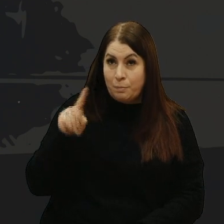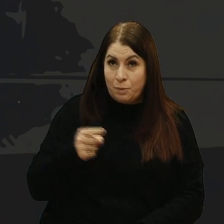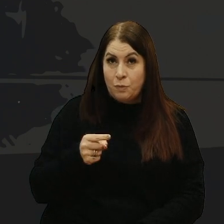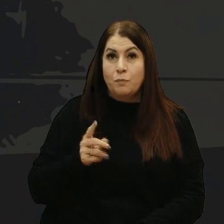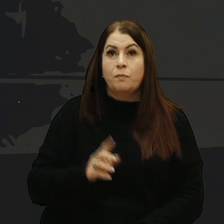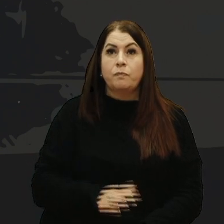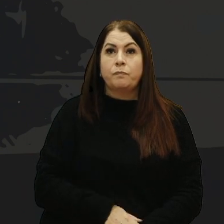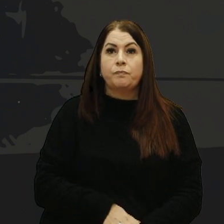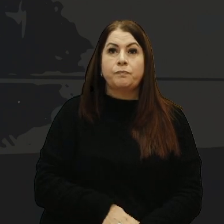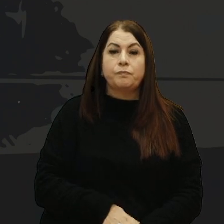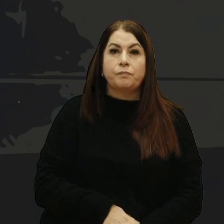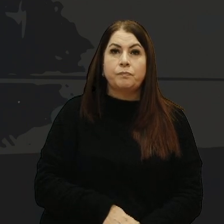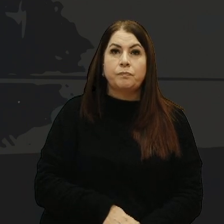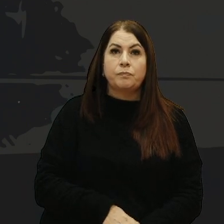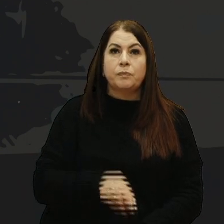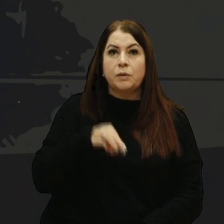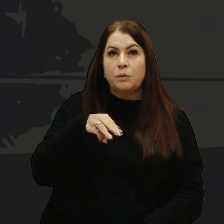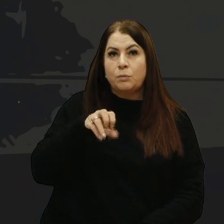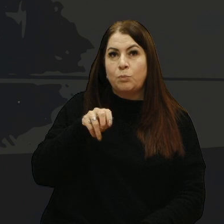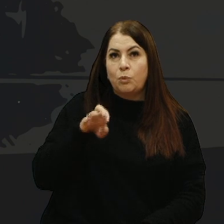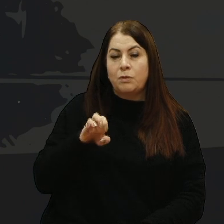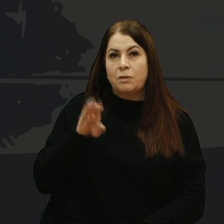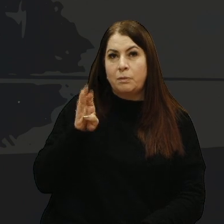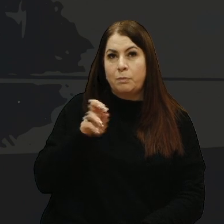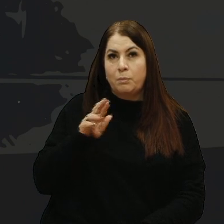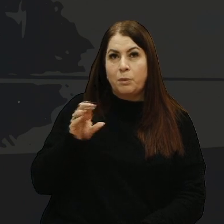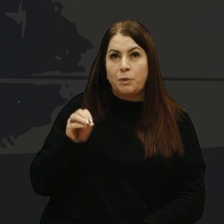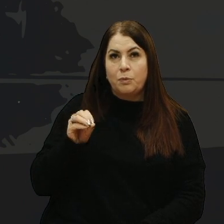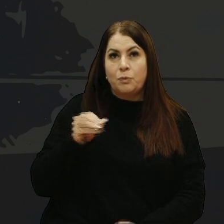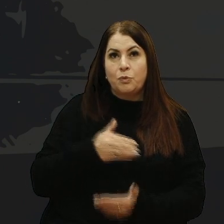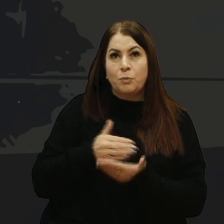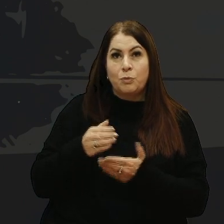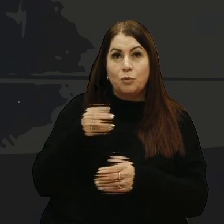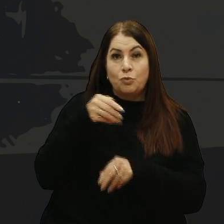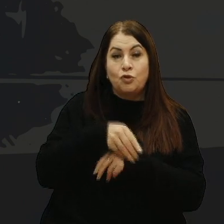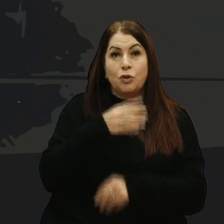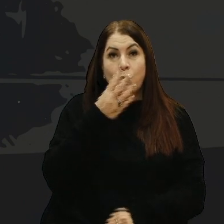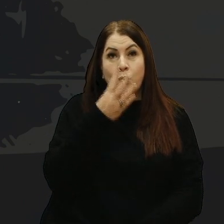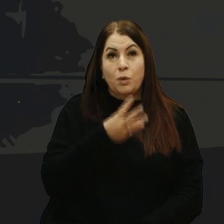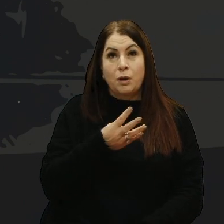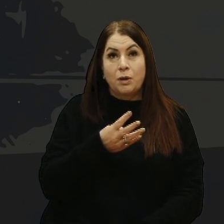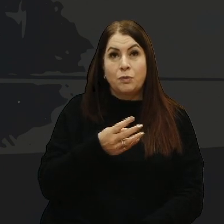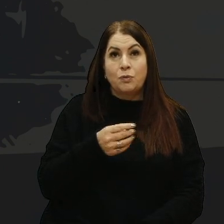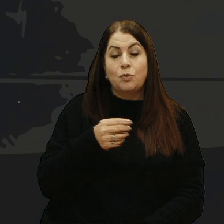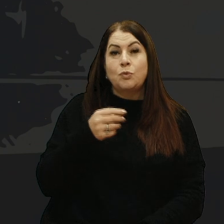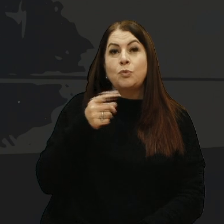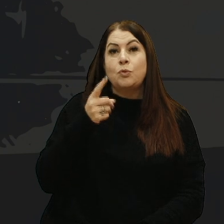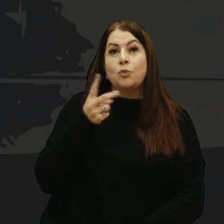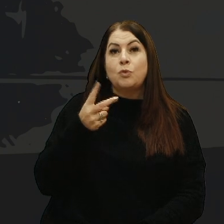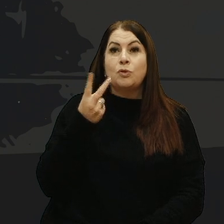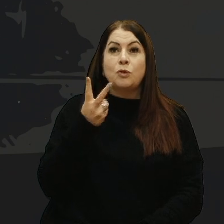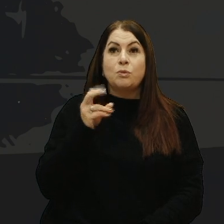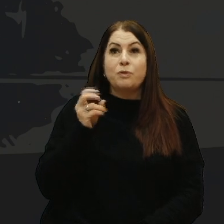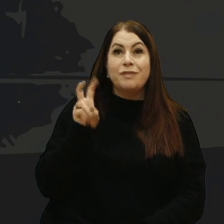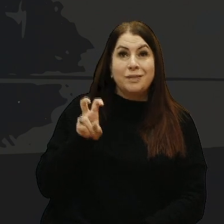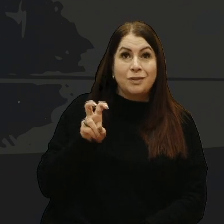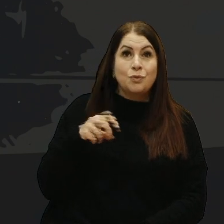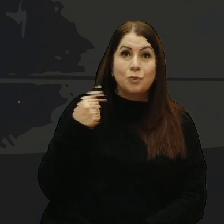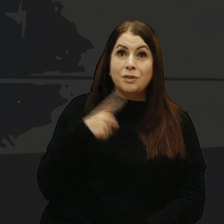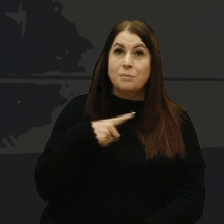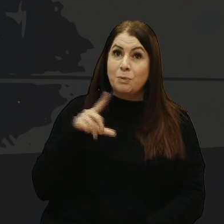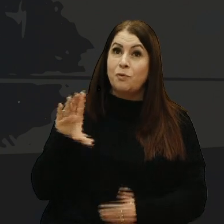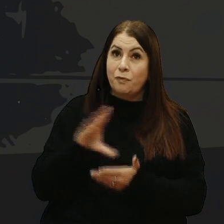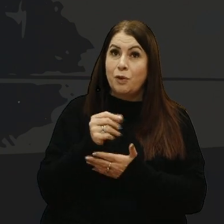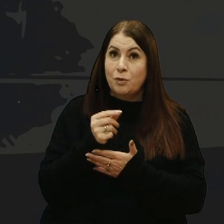1.500.000 para Montebérico, que já entrou no dia 4/12/2025. Nós trouxemos